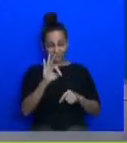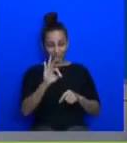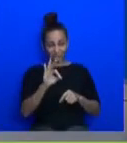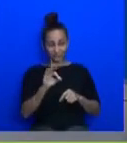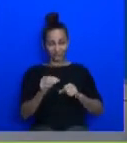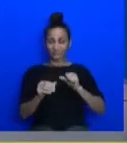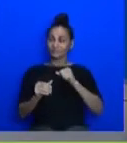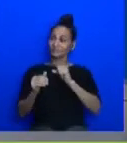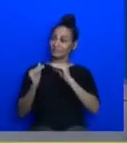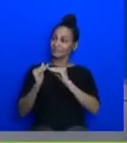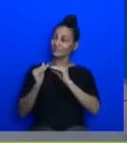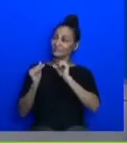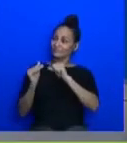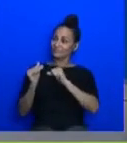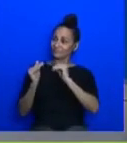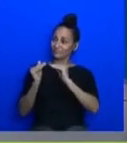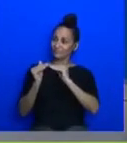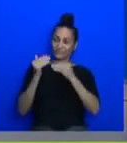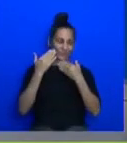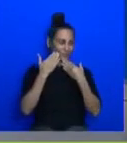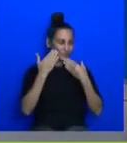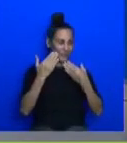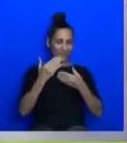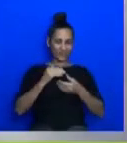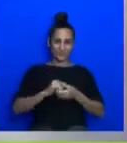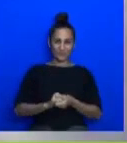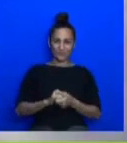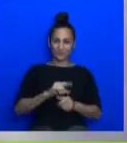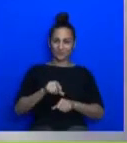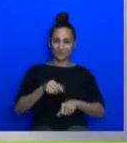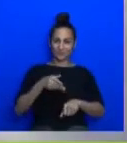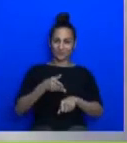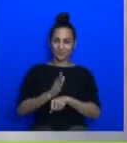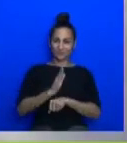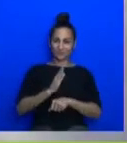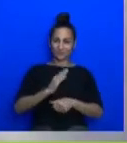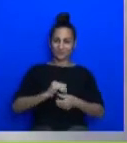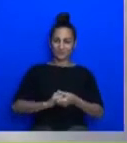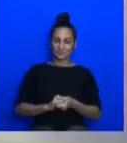confirmam? Eu confirmo. Sim, confirmo. Obrigado. Sorteio validado.